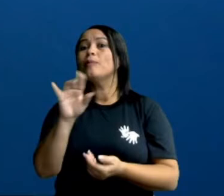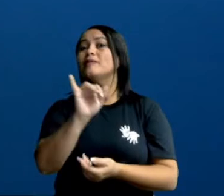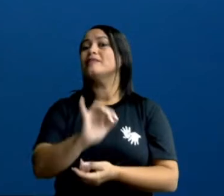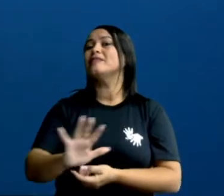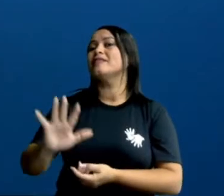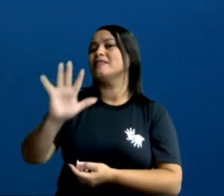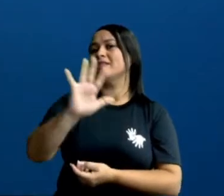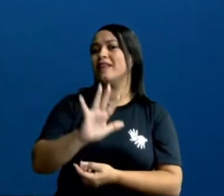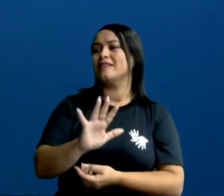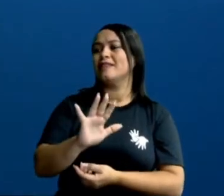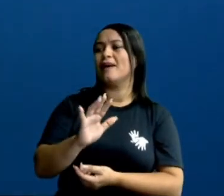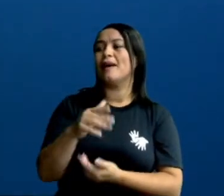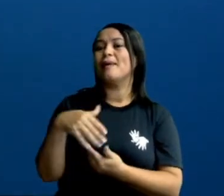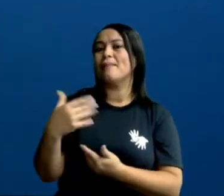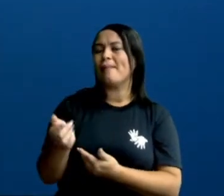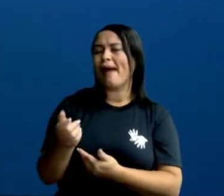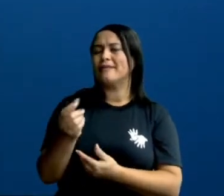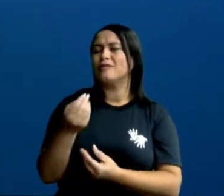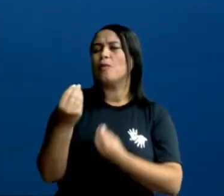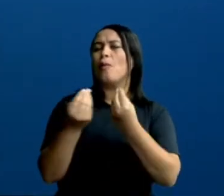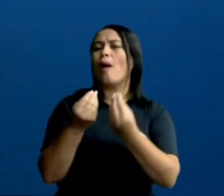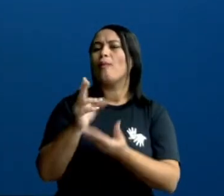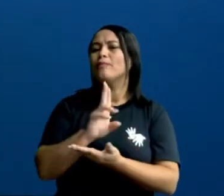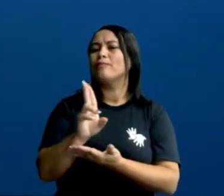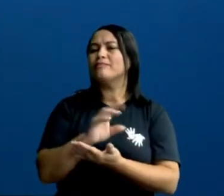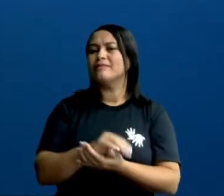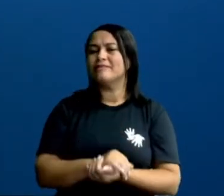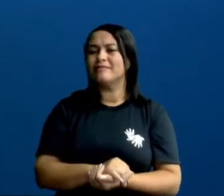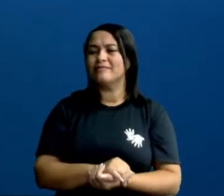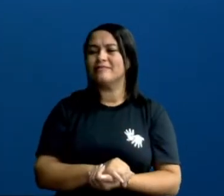figura geométrica espacial?